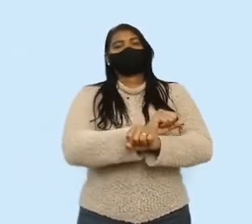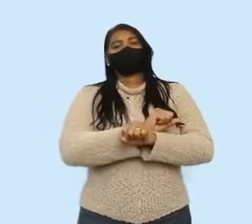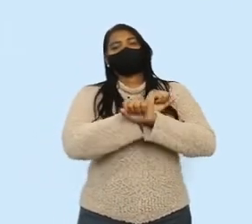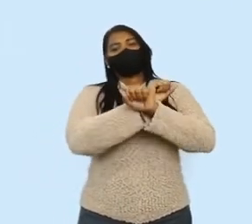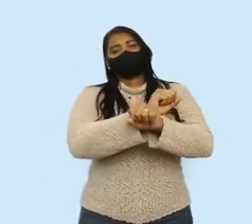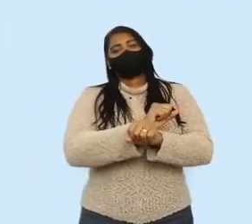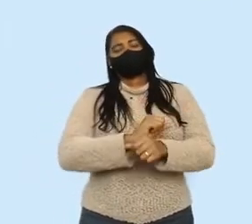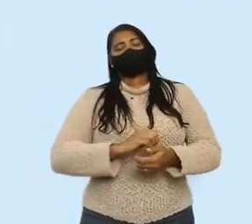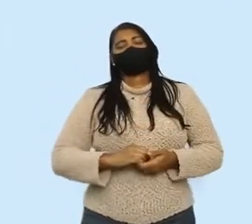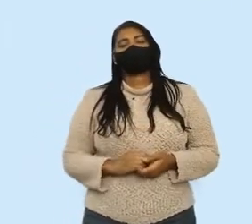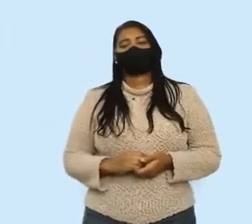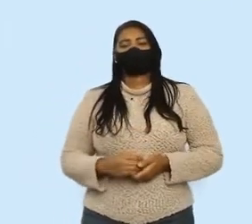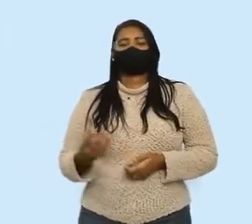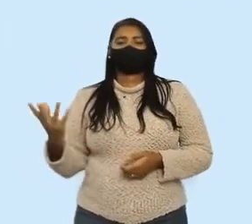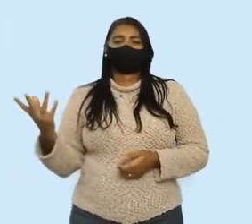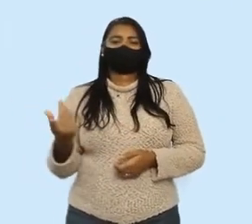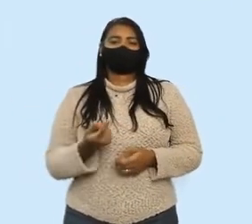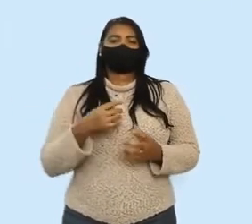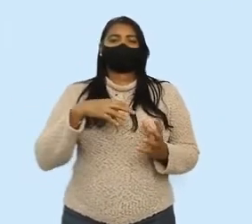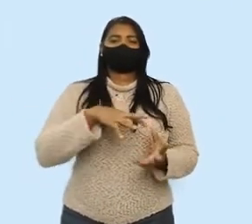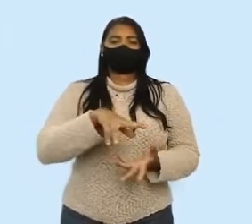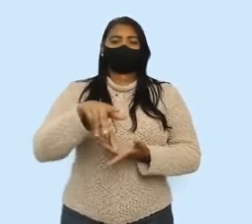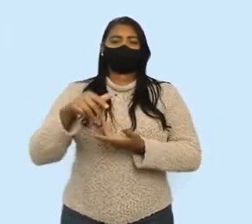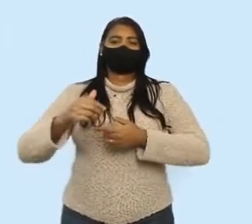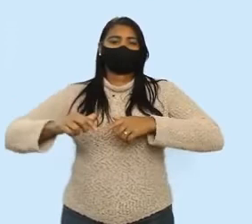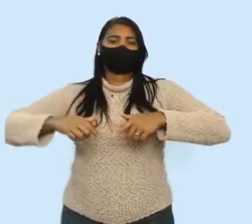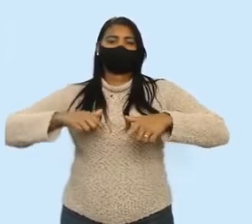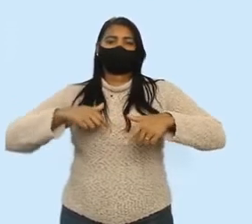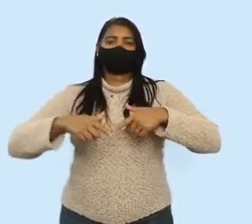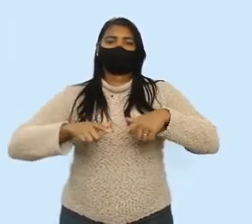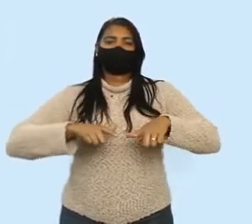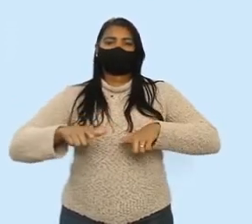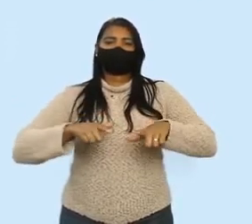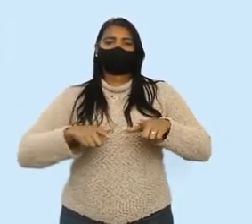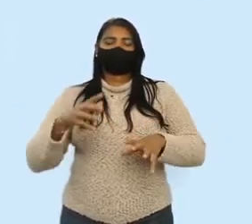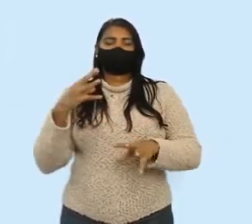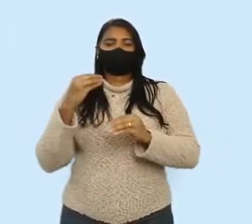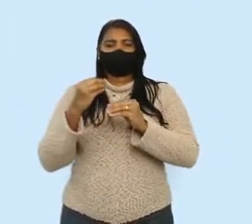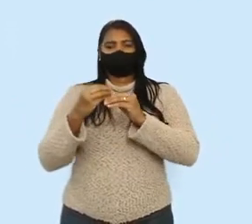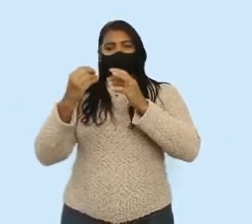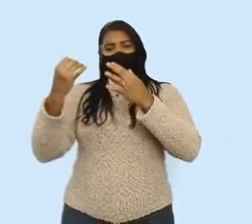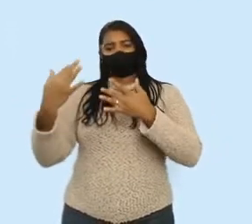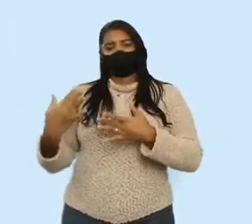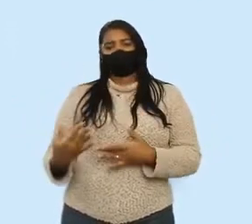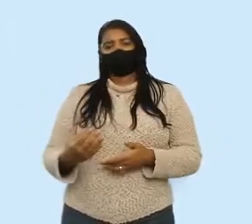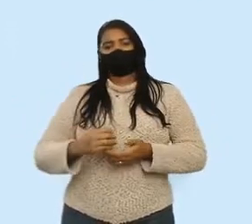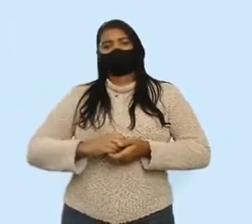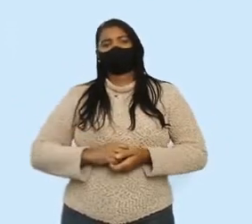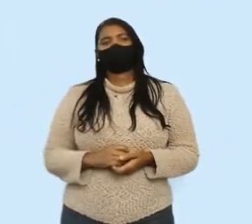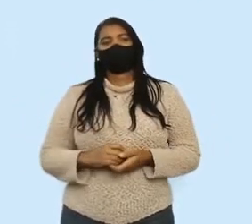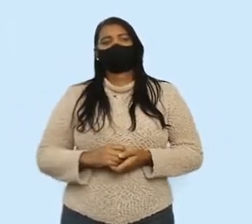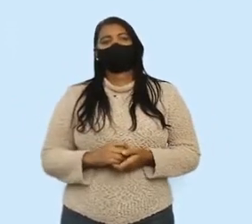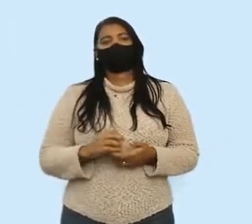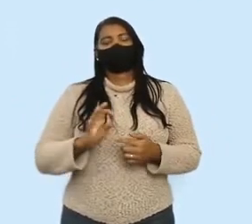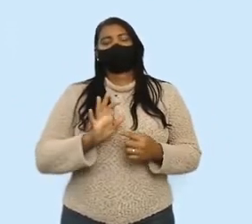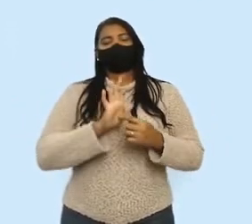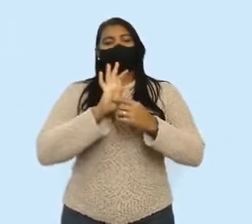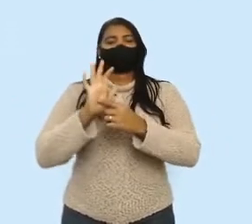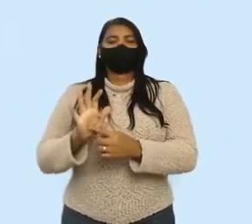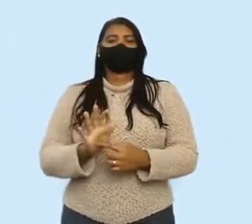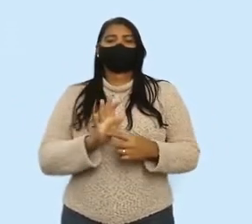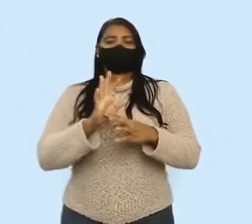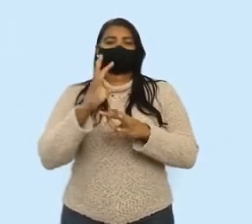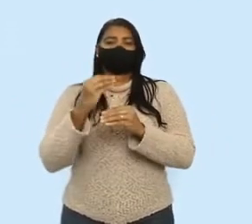Então, logo, o mundo do trabalho ele estava, como a gente pode dizer, maculado, manchado por